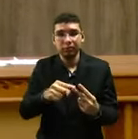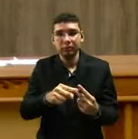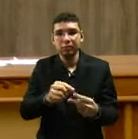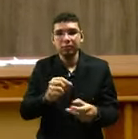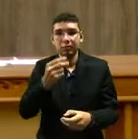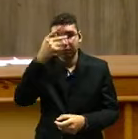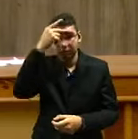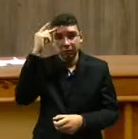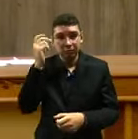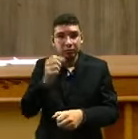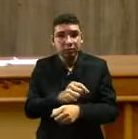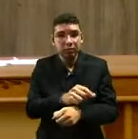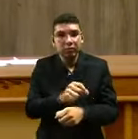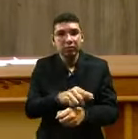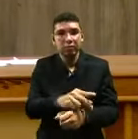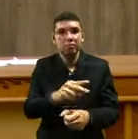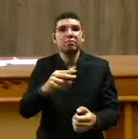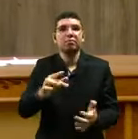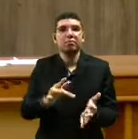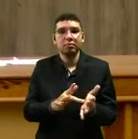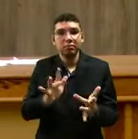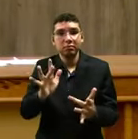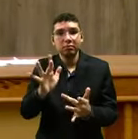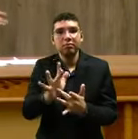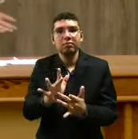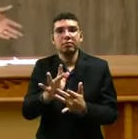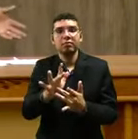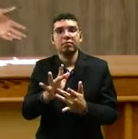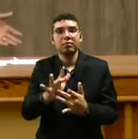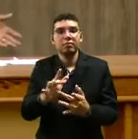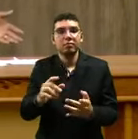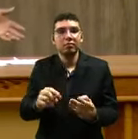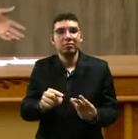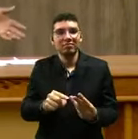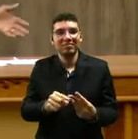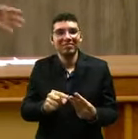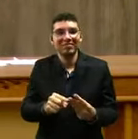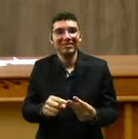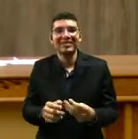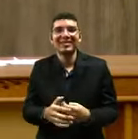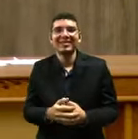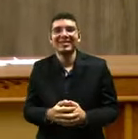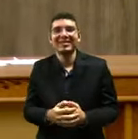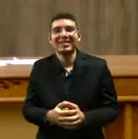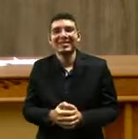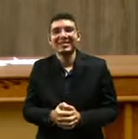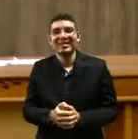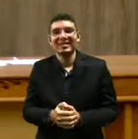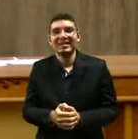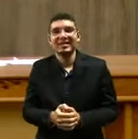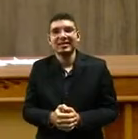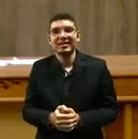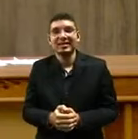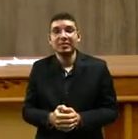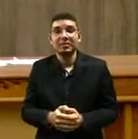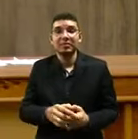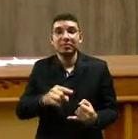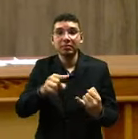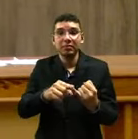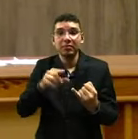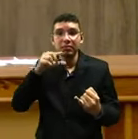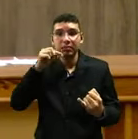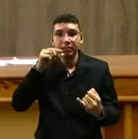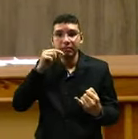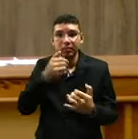50 mas tinha muito mais na Palestina as aves é o diabo